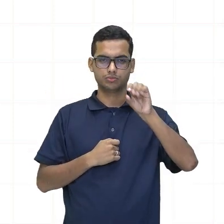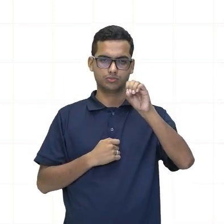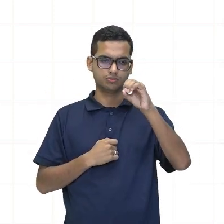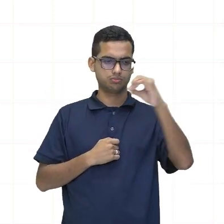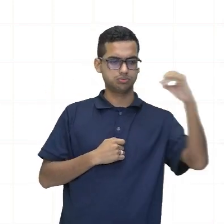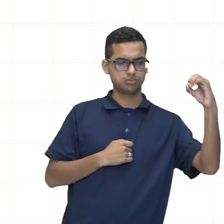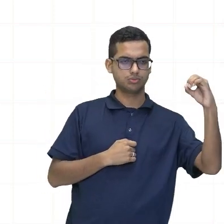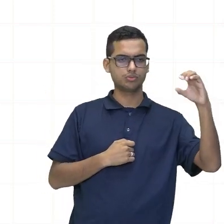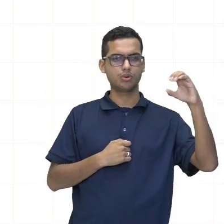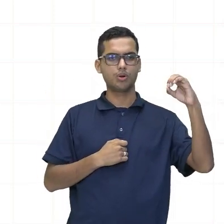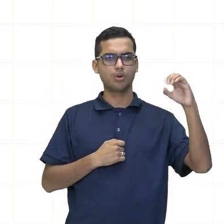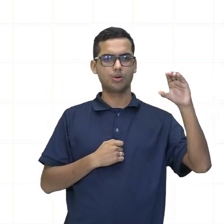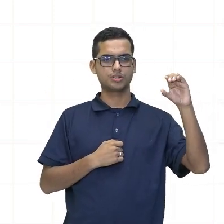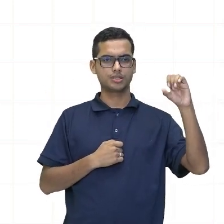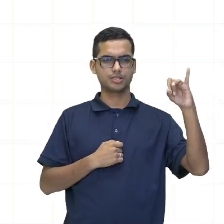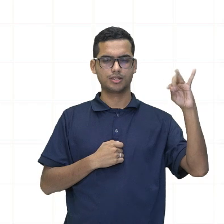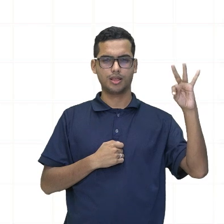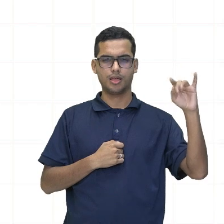é cerca de